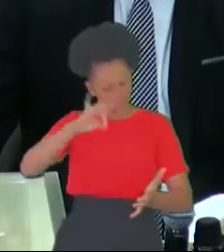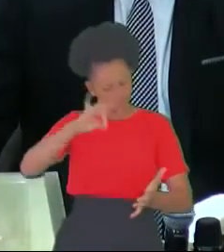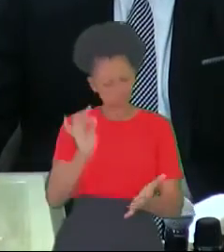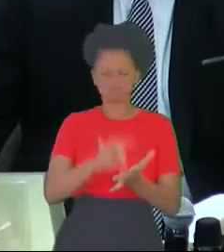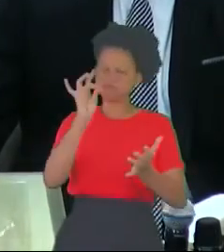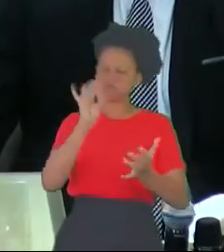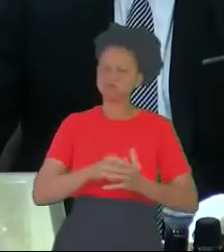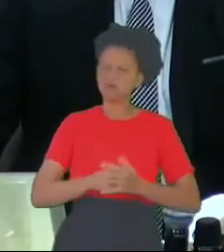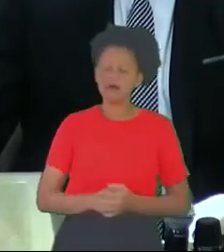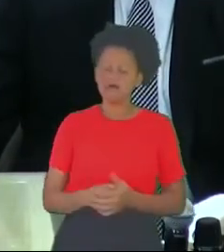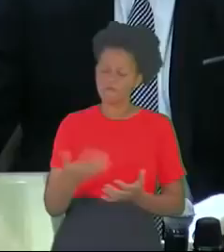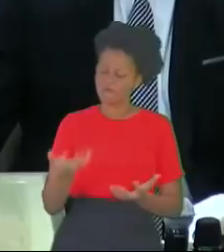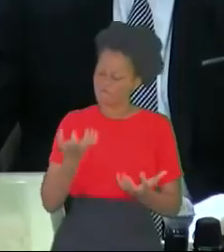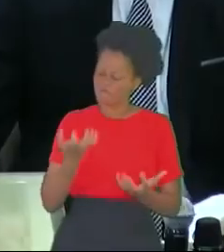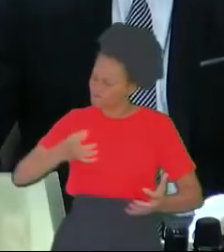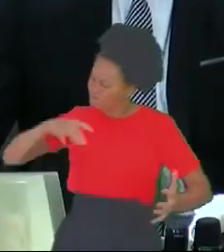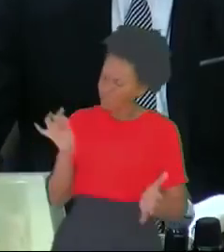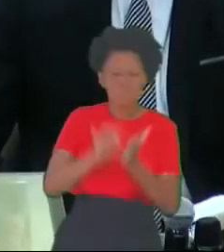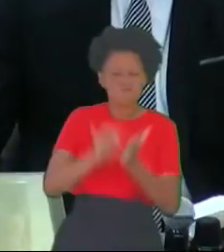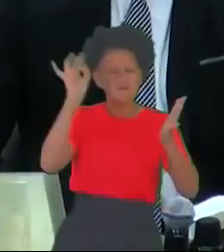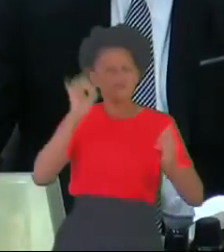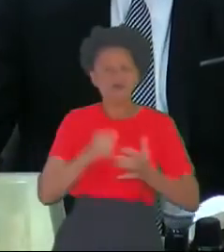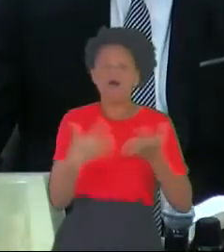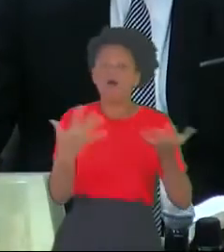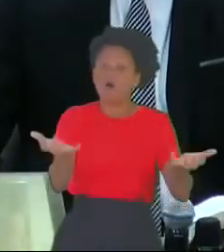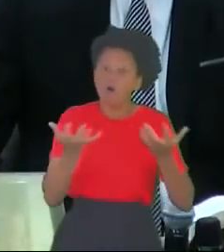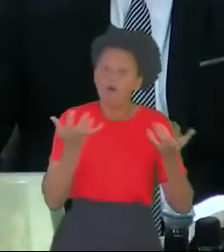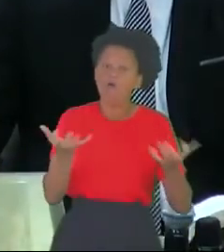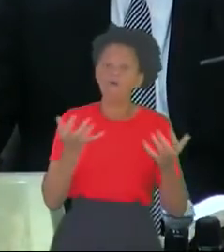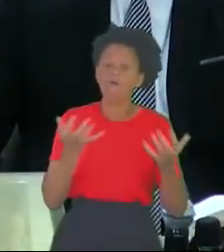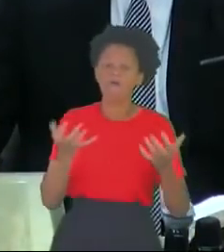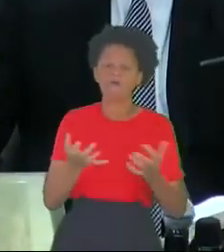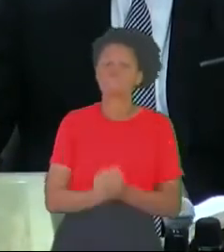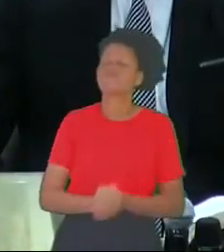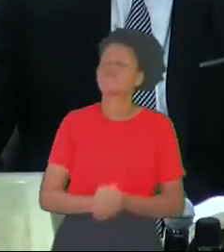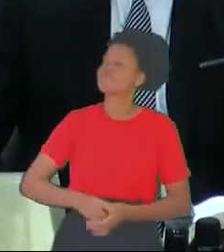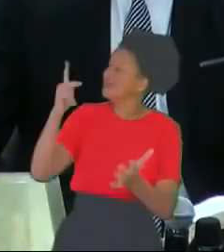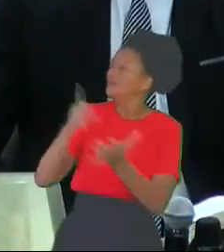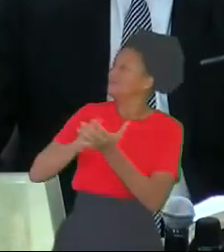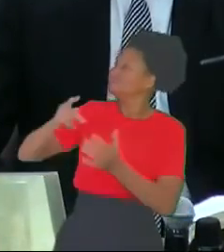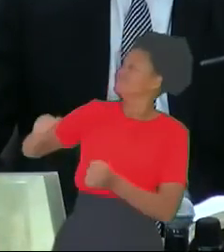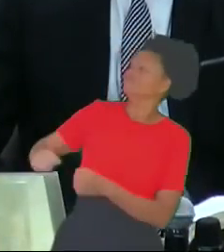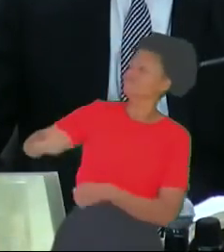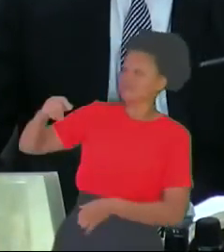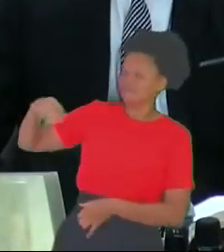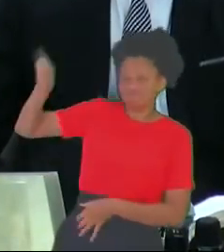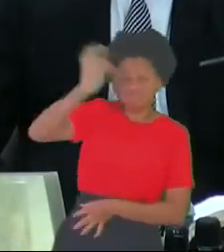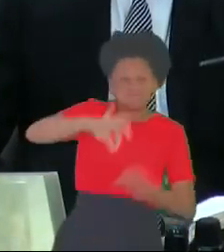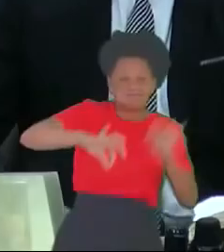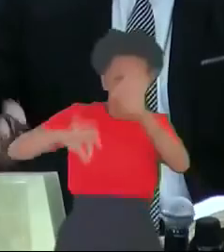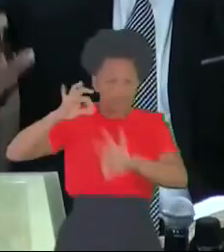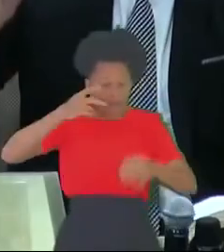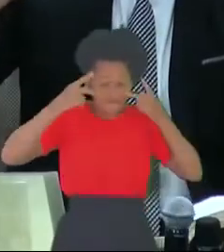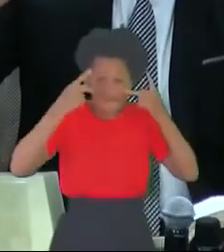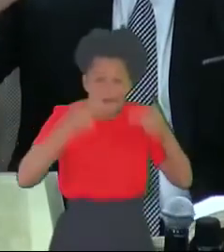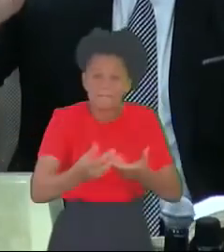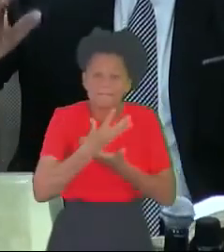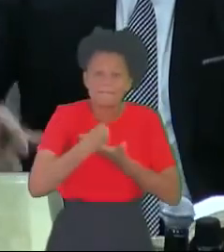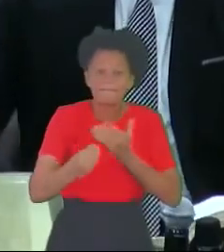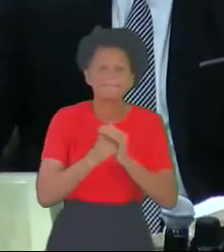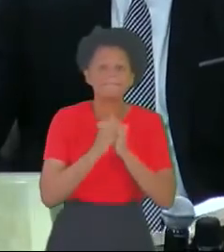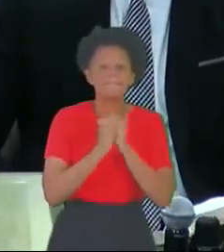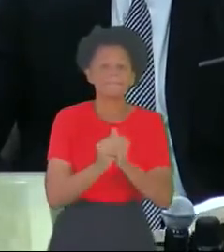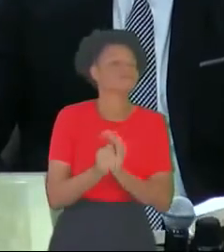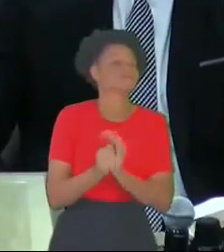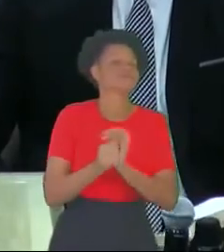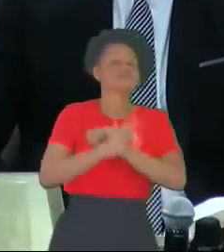queremos originalidade. Nós queremos a real visita do Espírito Santo. Você pode dizer amém por isso, irmãos amados?